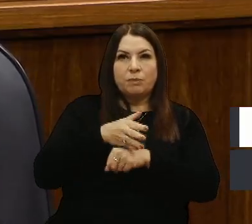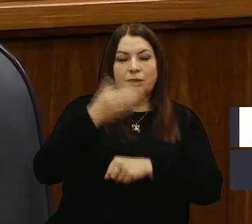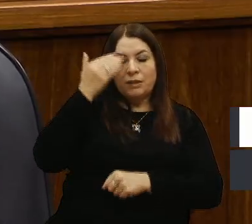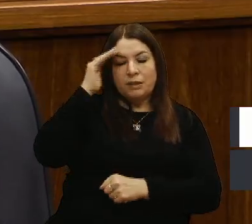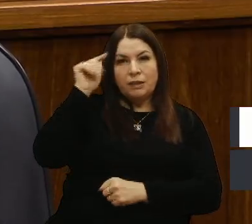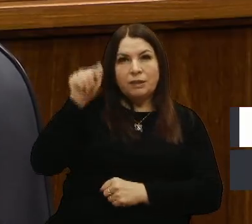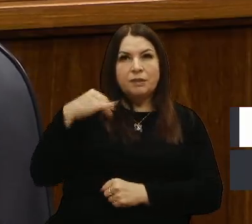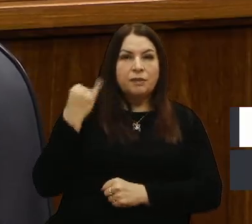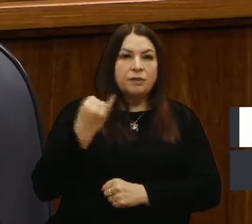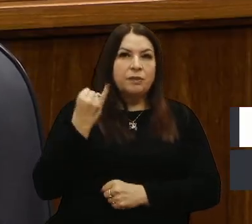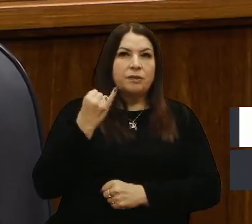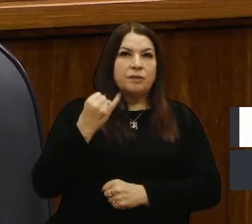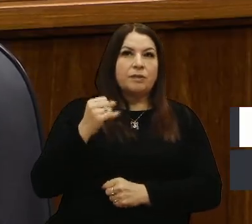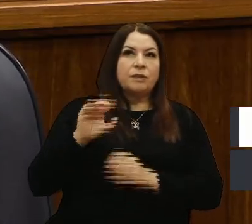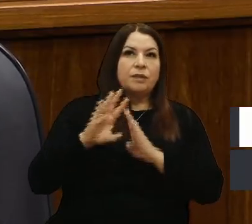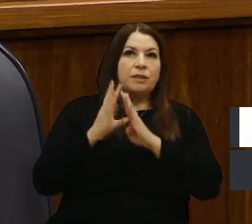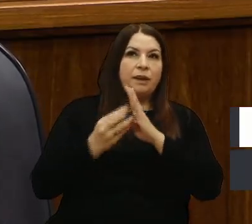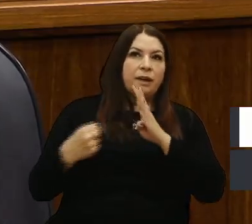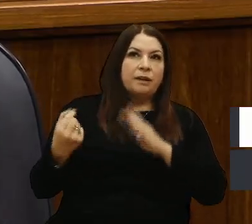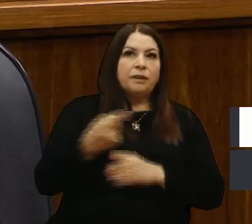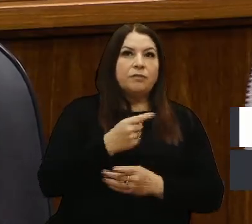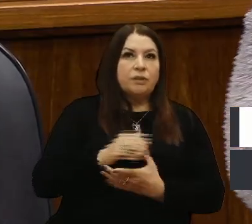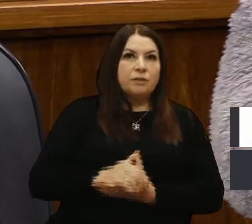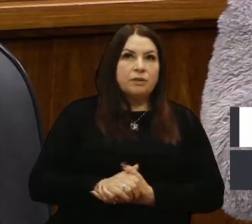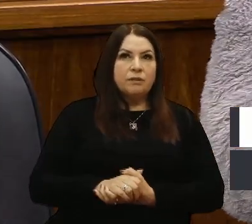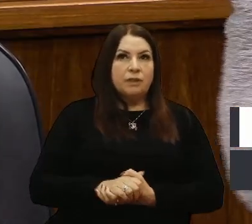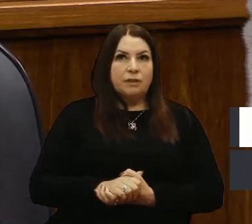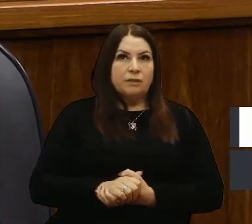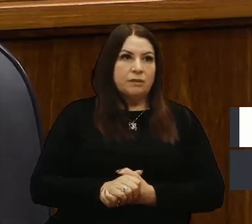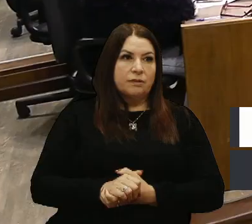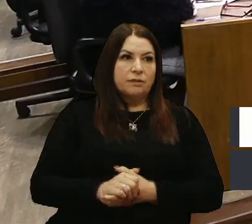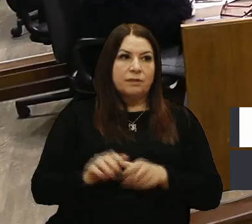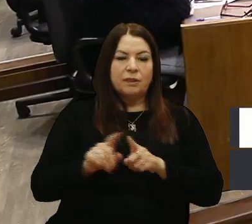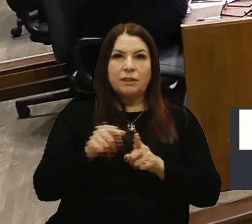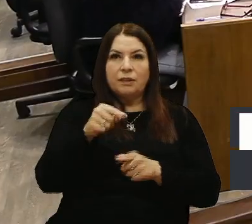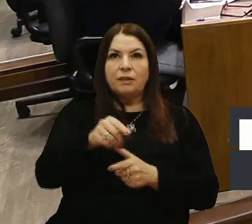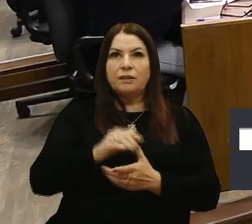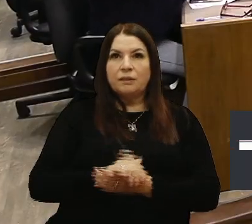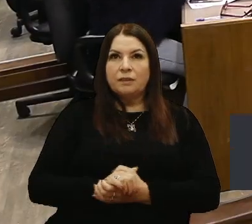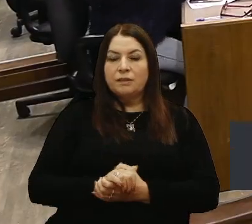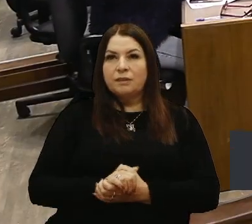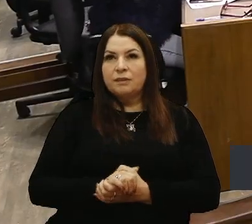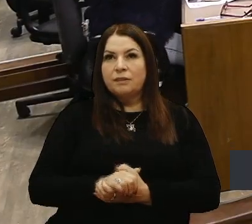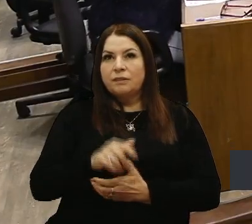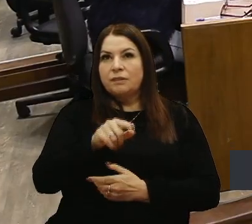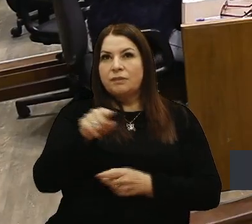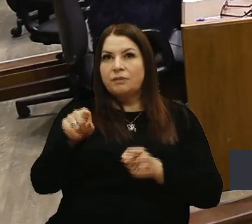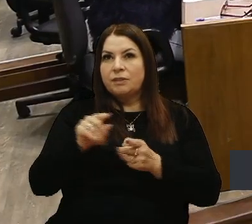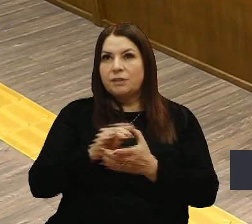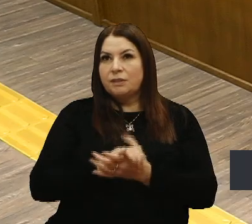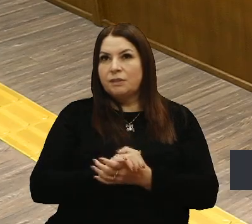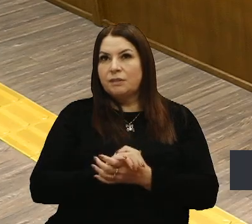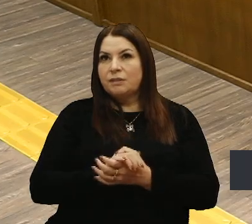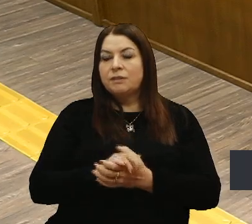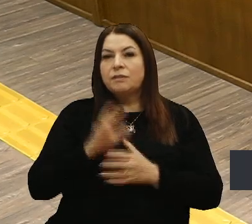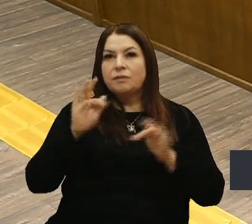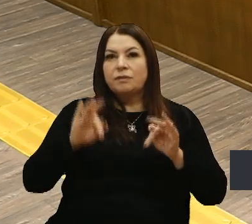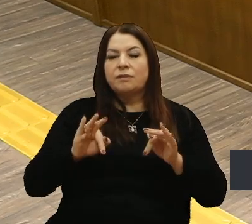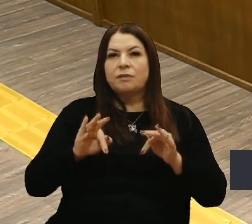a importância do SAMAI público na nossa cidade. Muito obrigada. Obrigado, vereadora Estela Balardim.